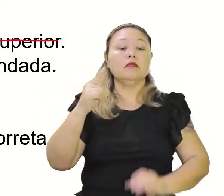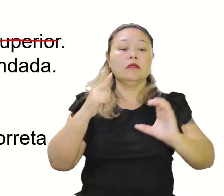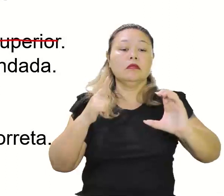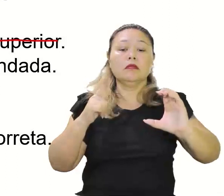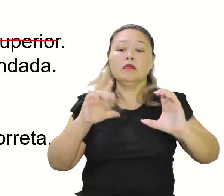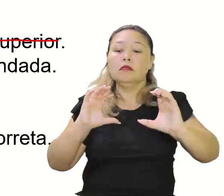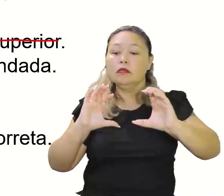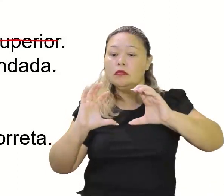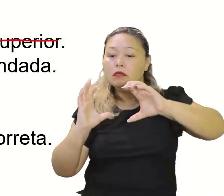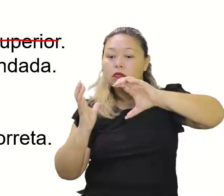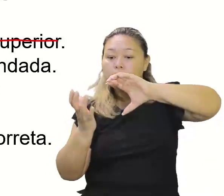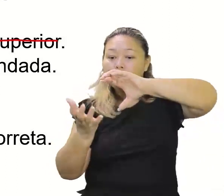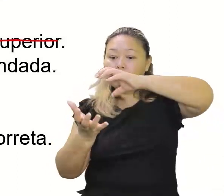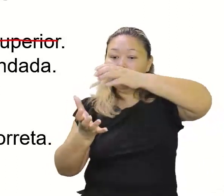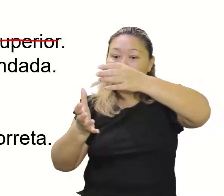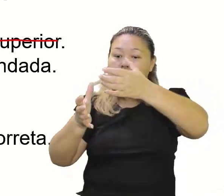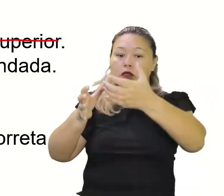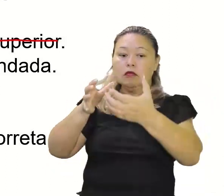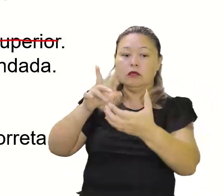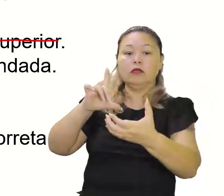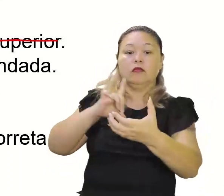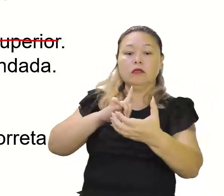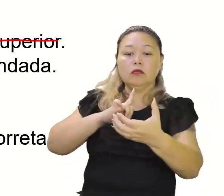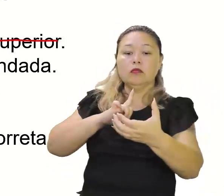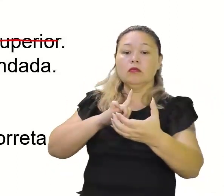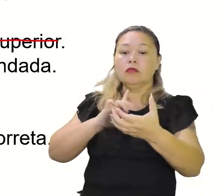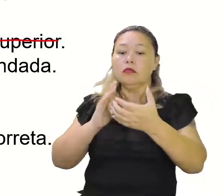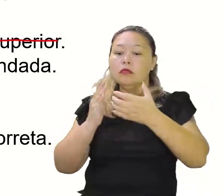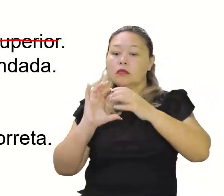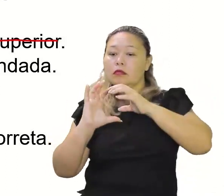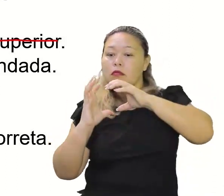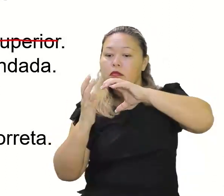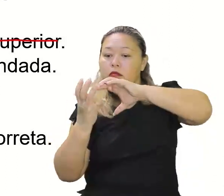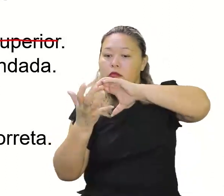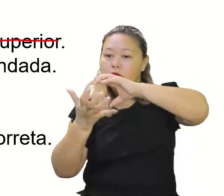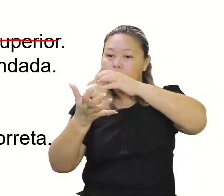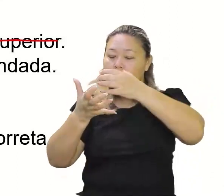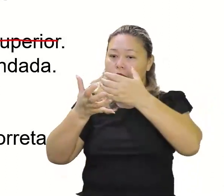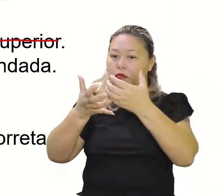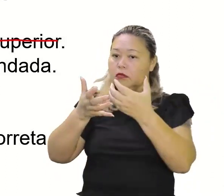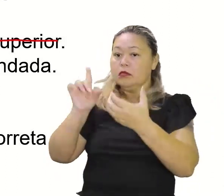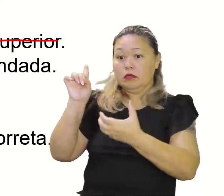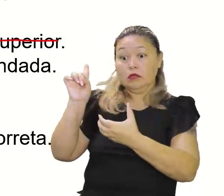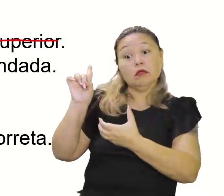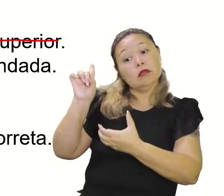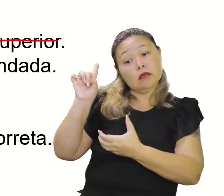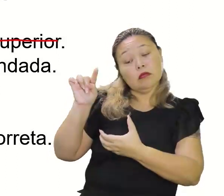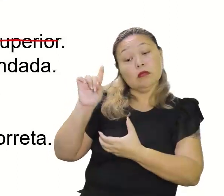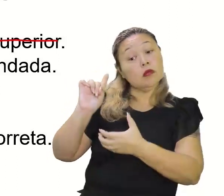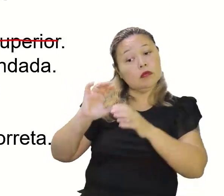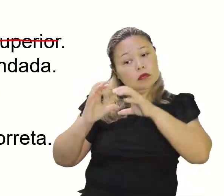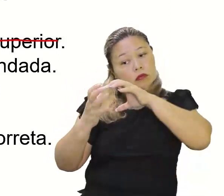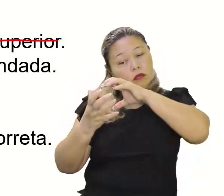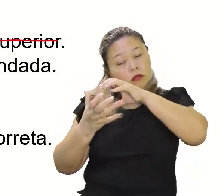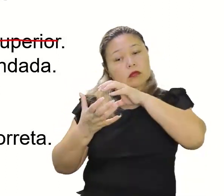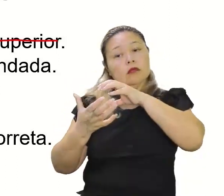um cilindro, pois possui uma parte arredondada. Poderíamos dizer que não é um cilindro, mas ele depois faz uma afirmação